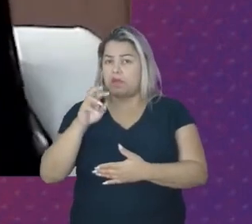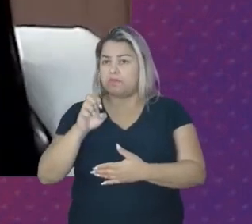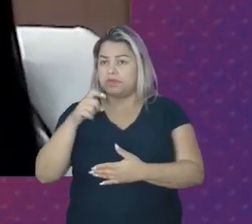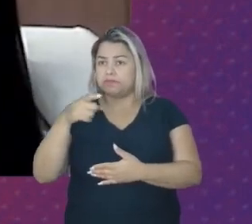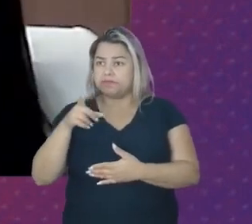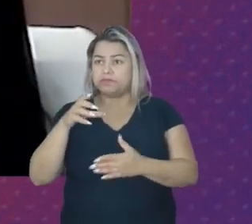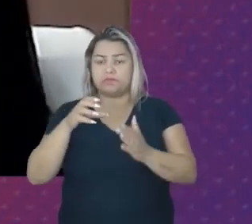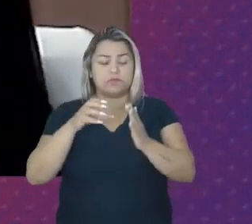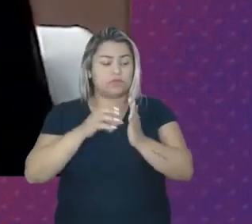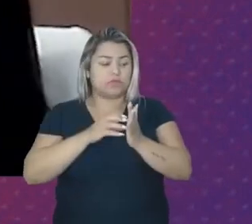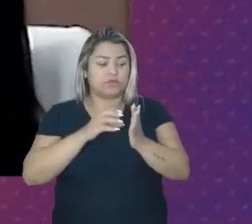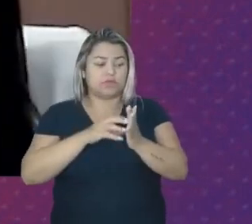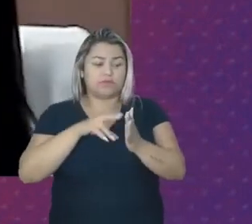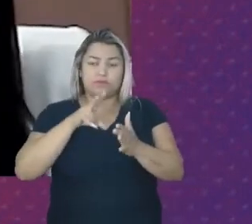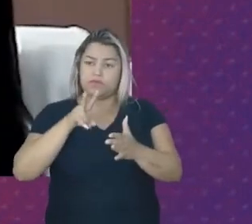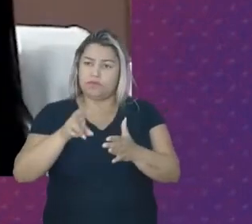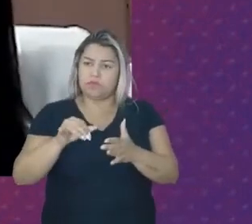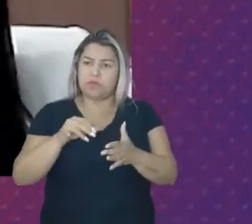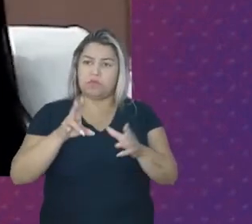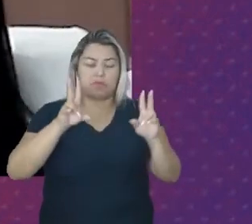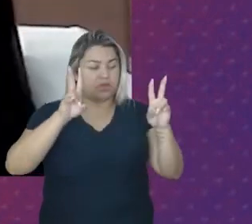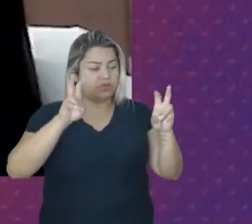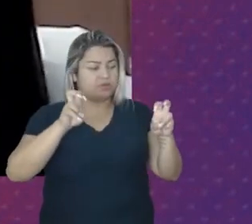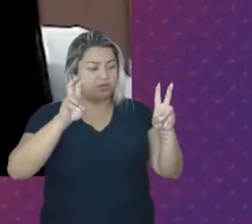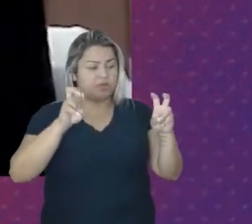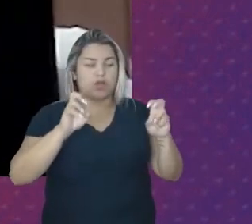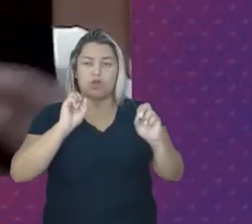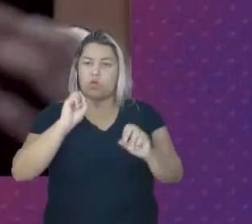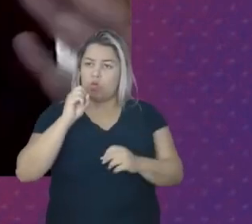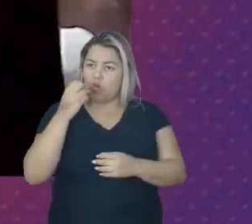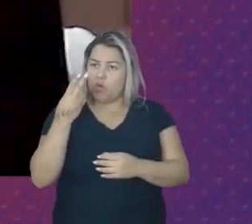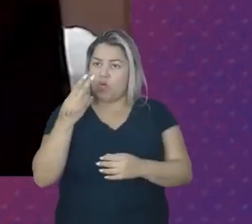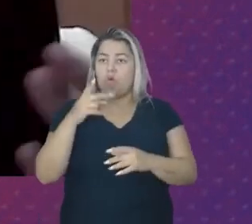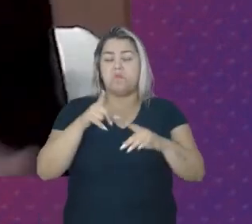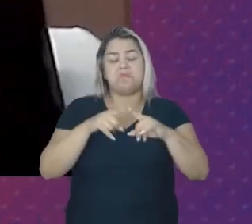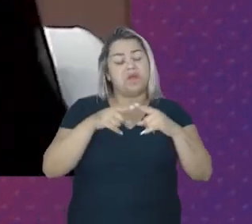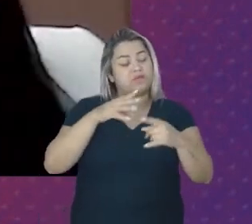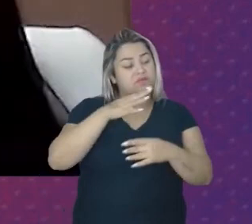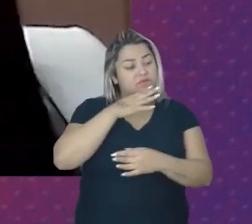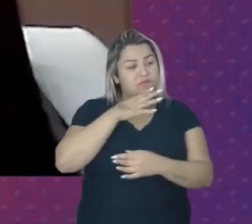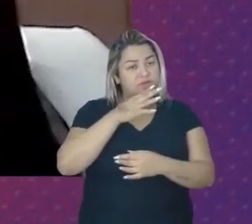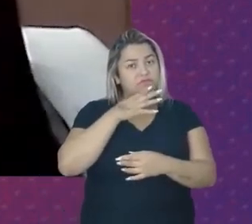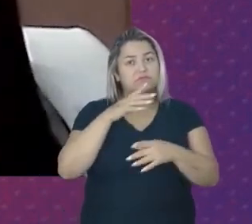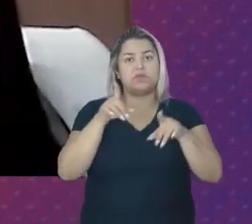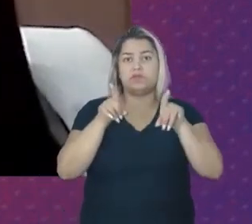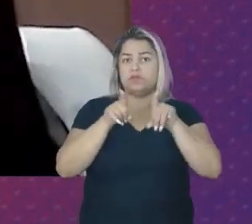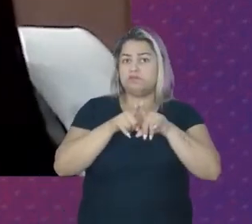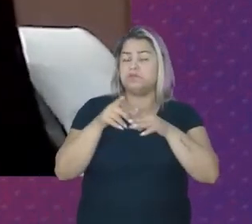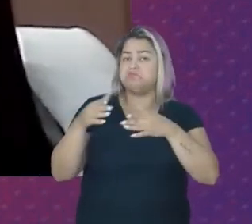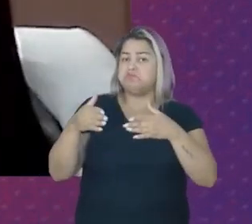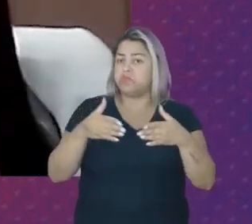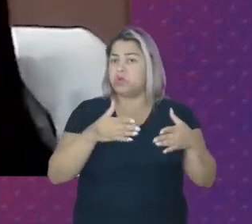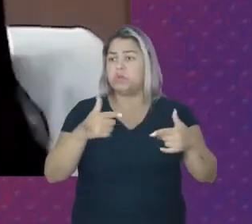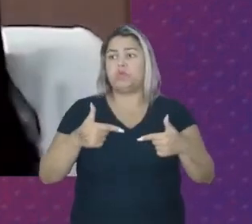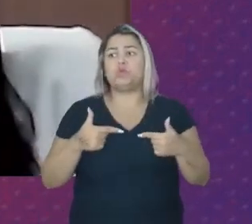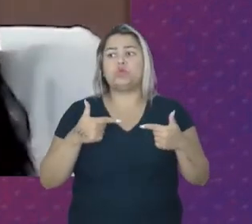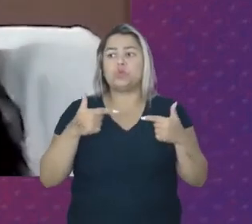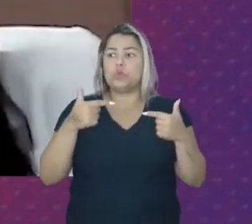posicionamento mais temático? Ou seja, você é mais conhecida na tua trajetória de